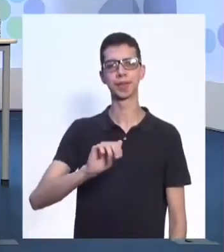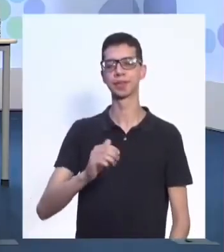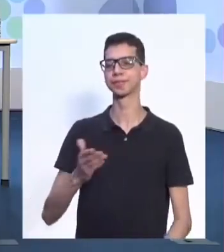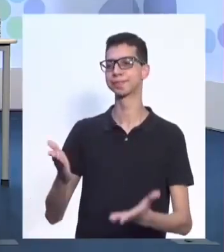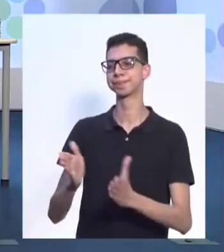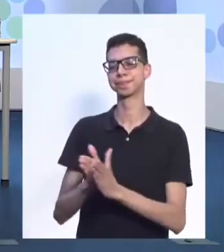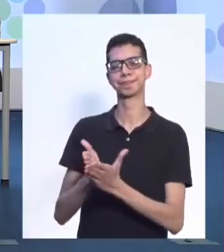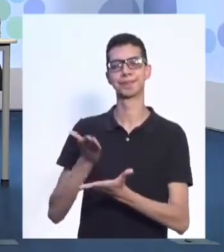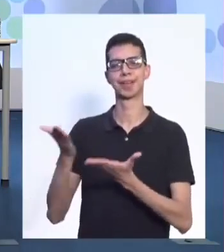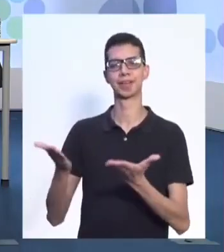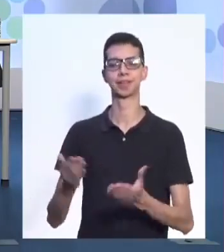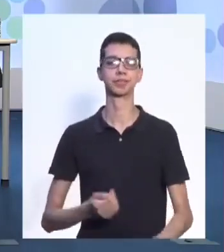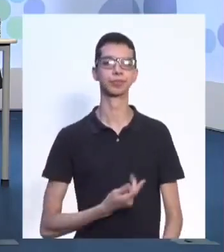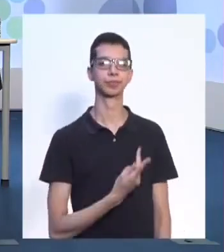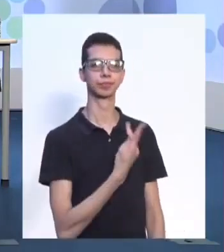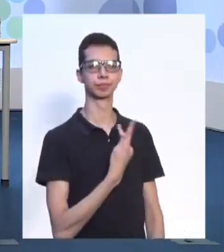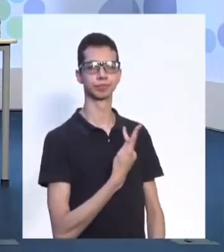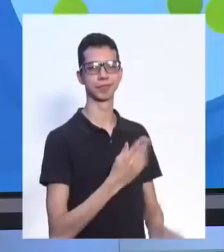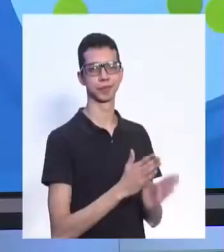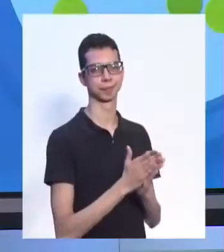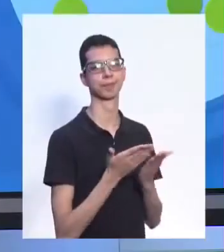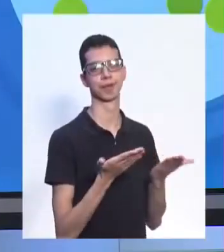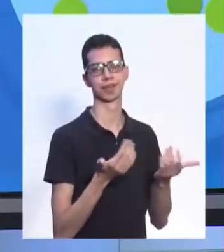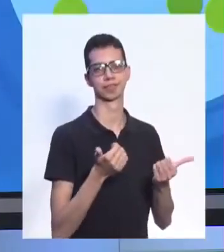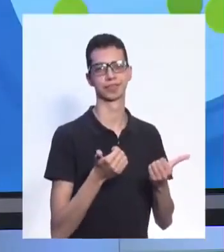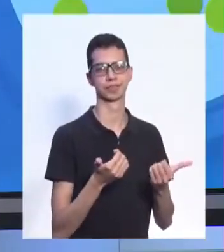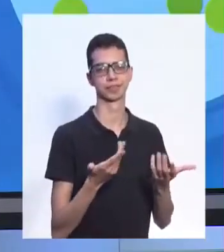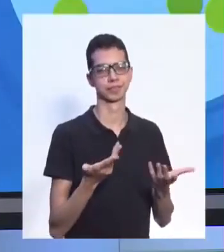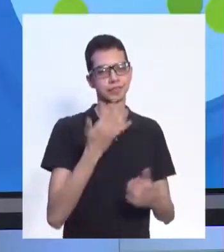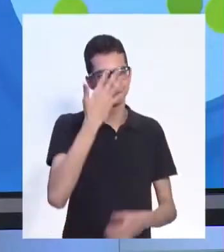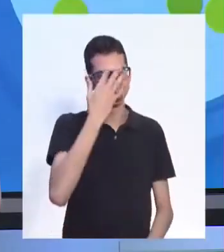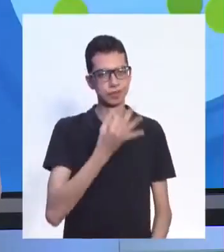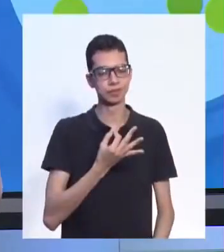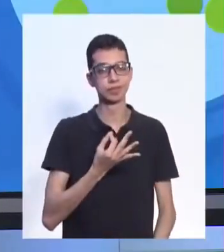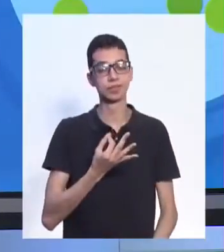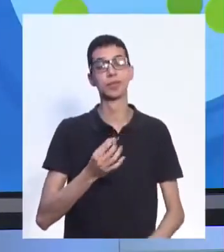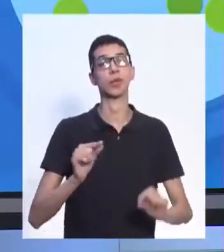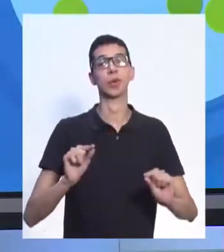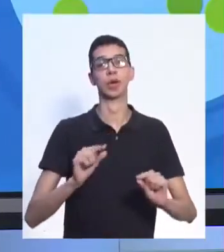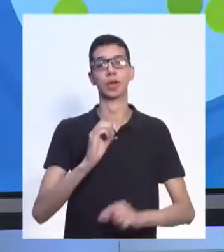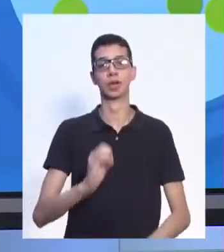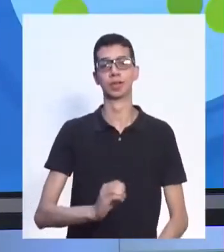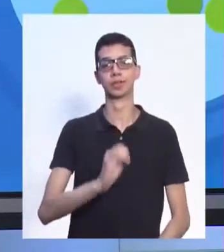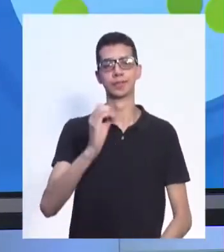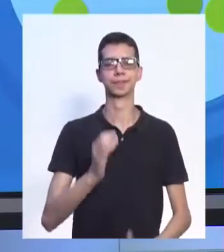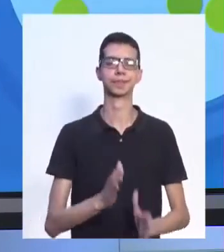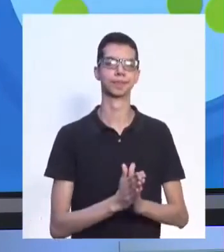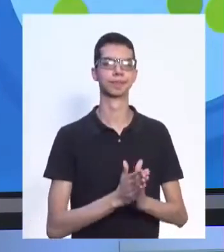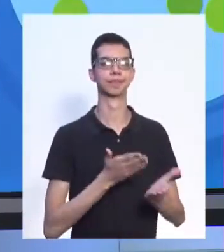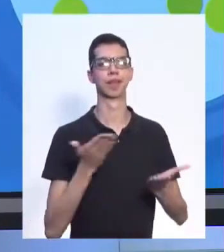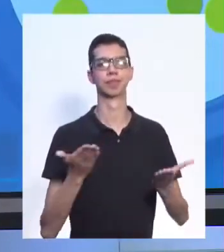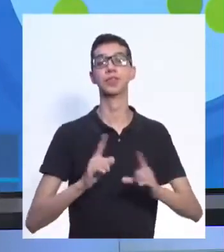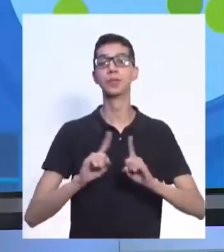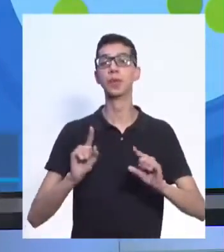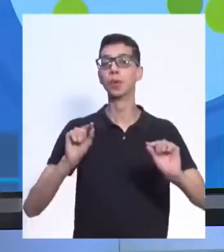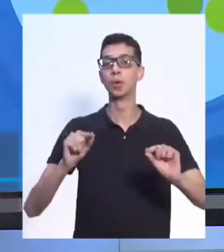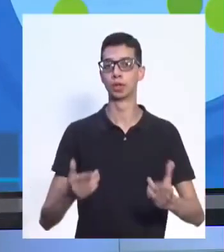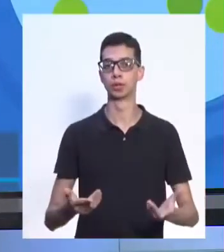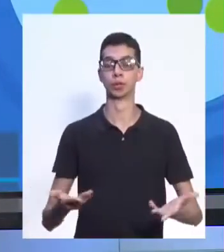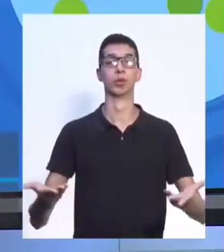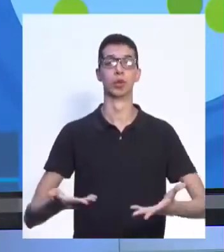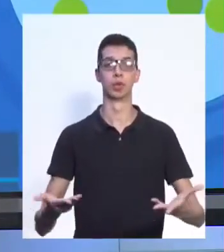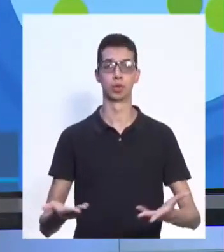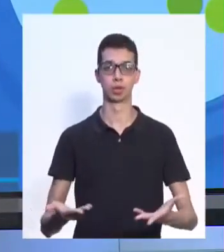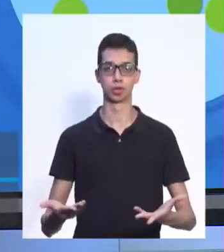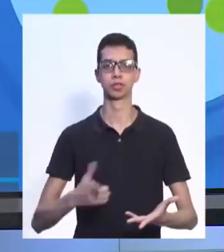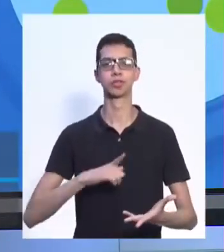maravilhosa, entendeu? É incrível. O Centro de Mídias é algo maravilhoso, gente. O que acontece? Hoje a gente vai ter, continuando